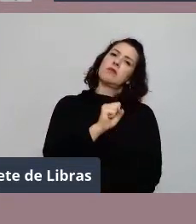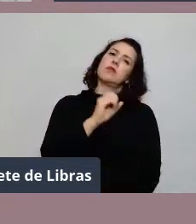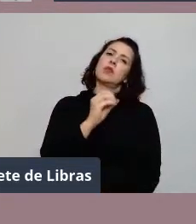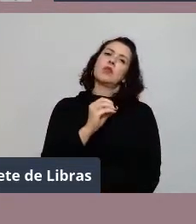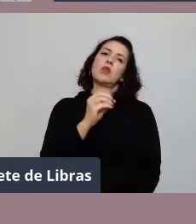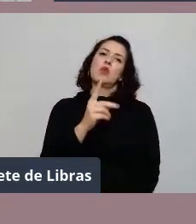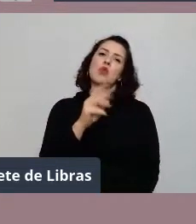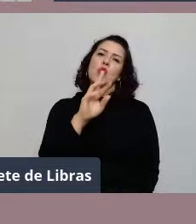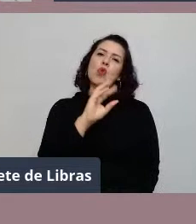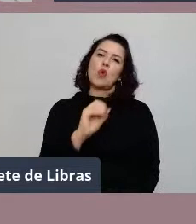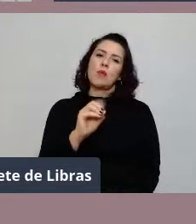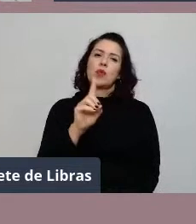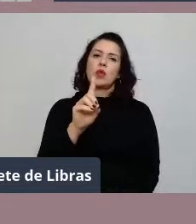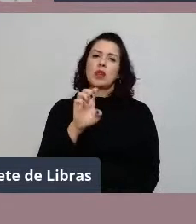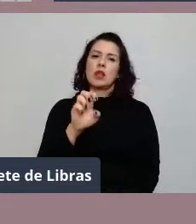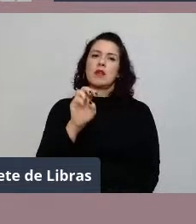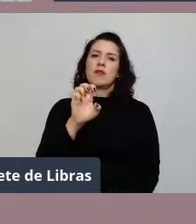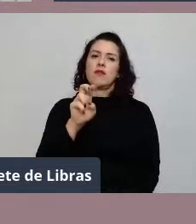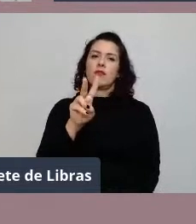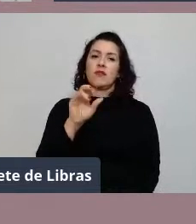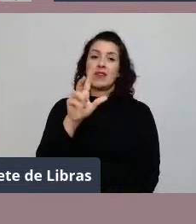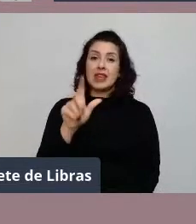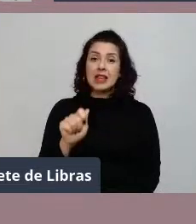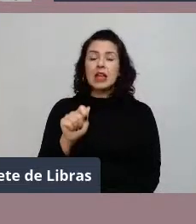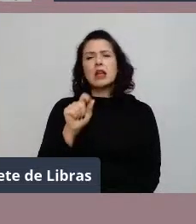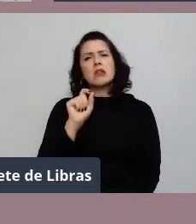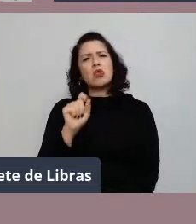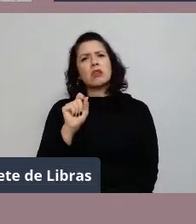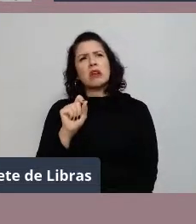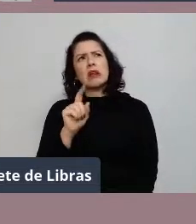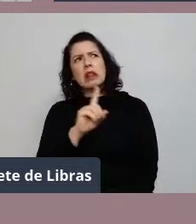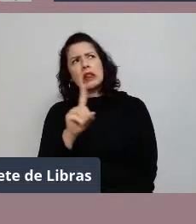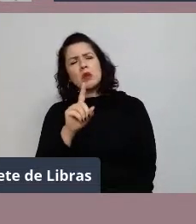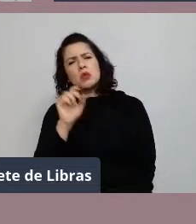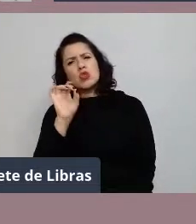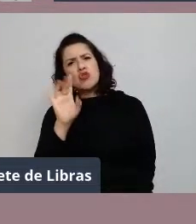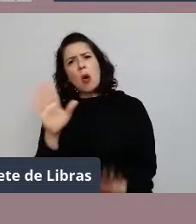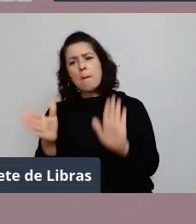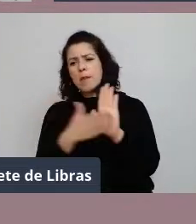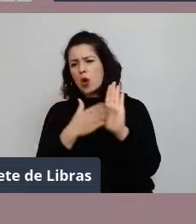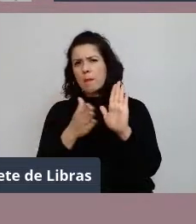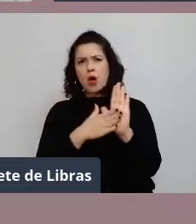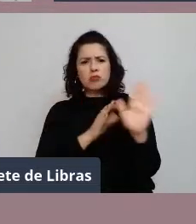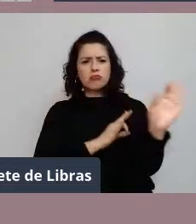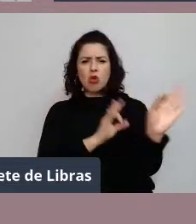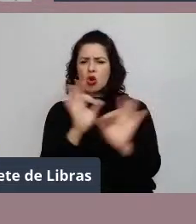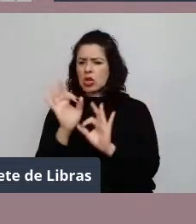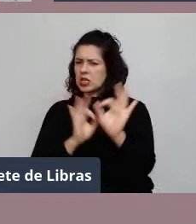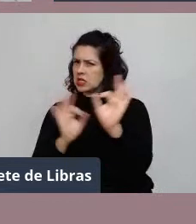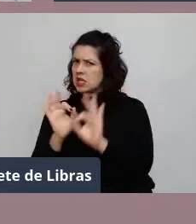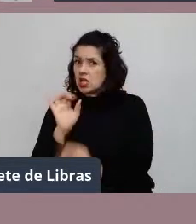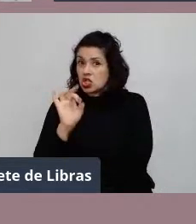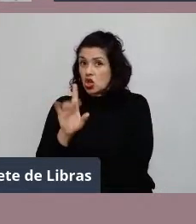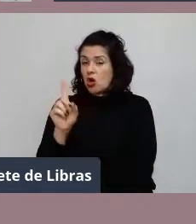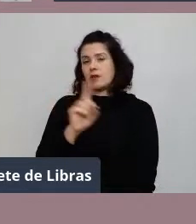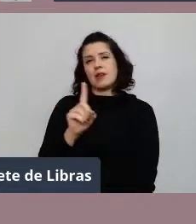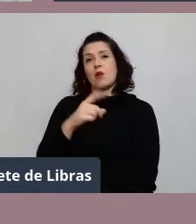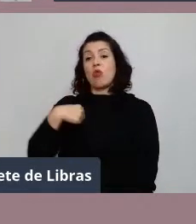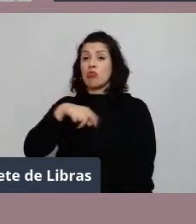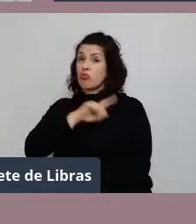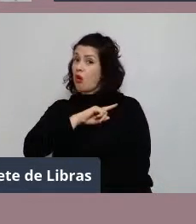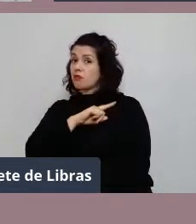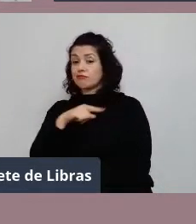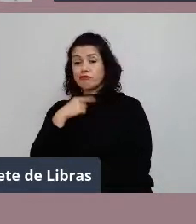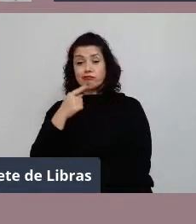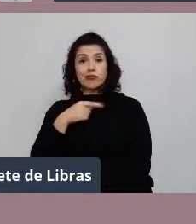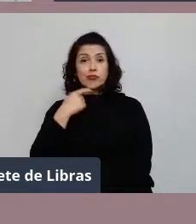que a proposta não é exatamente uma proposta de organização, porque a gente não consegue organizar o sopro